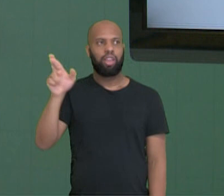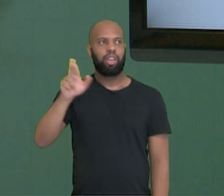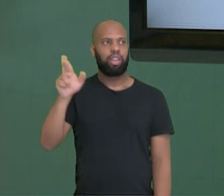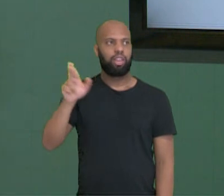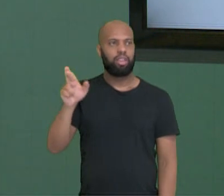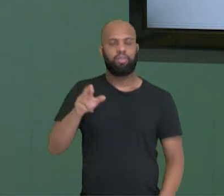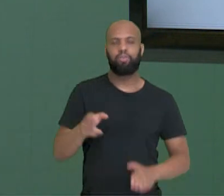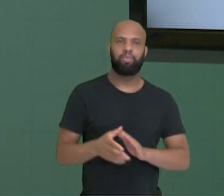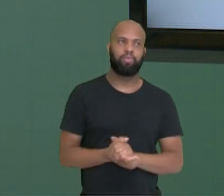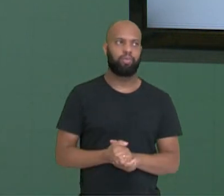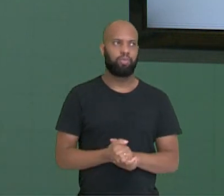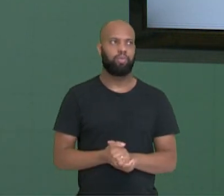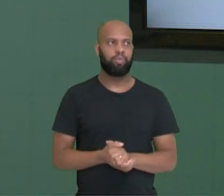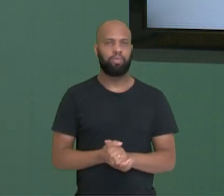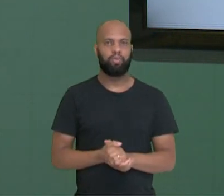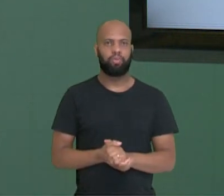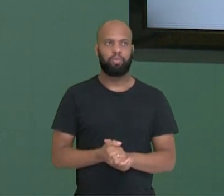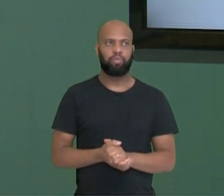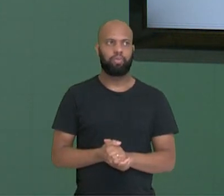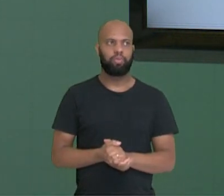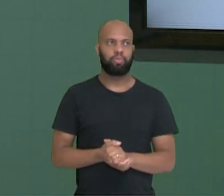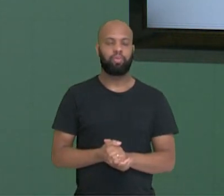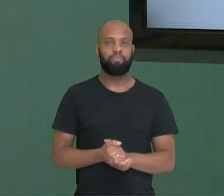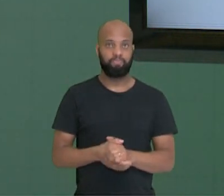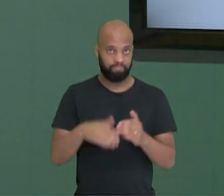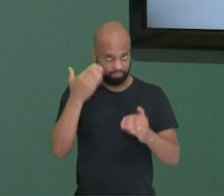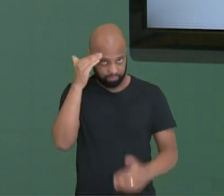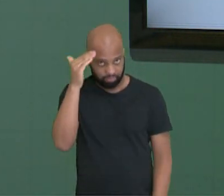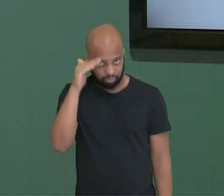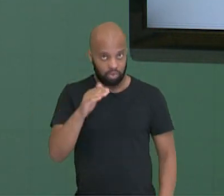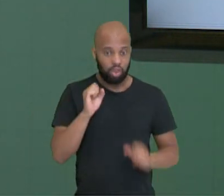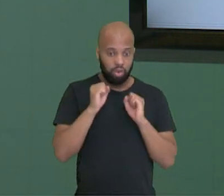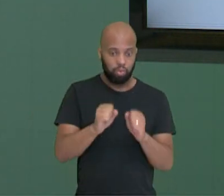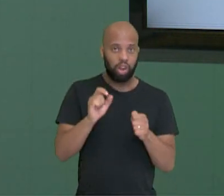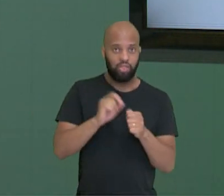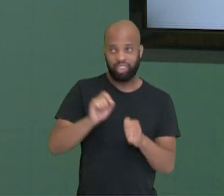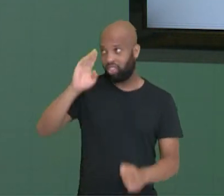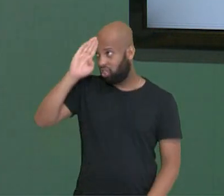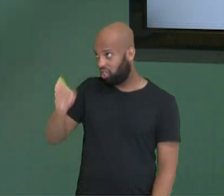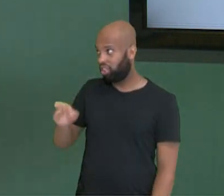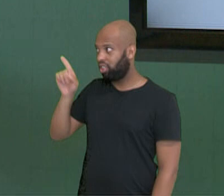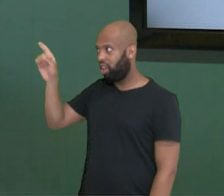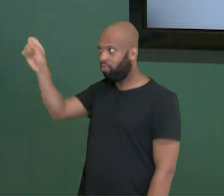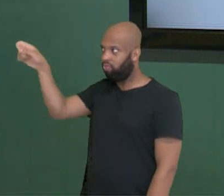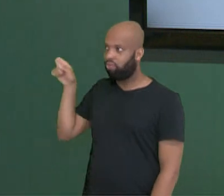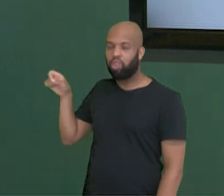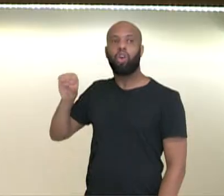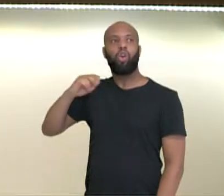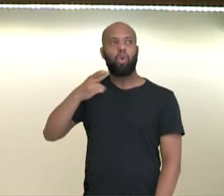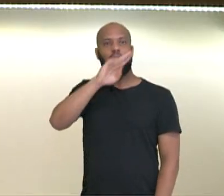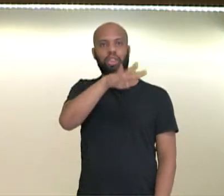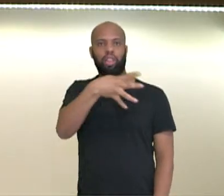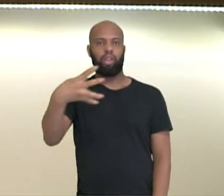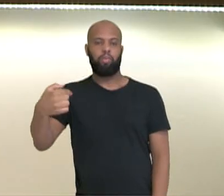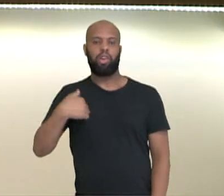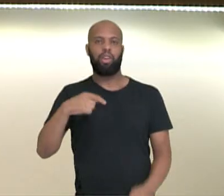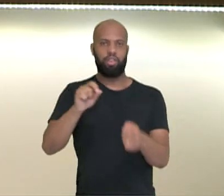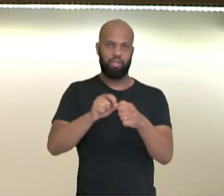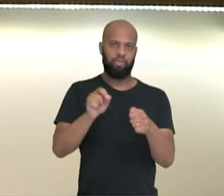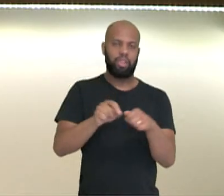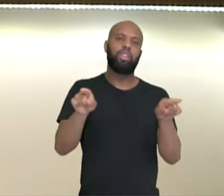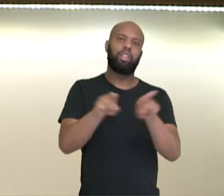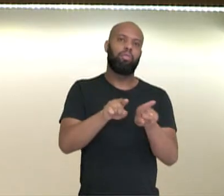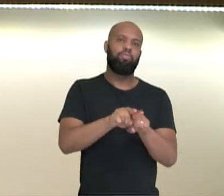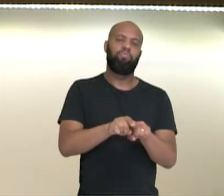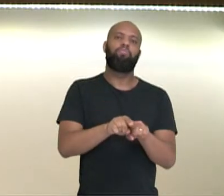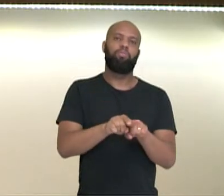nas casas decimais, mas não é importante. Legal? Então, podia ter feito direto assim, ou podia ter calculado como a gente fez aqui pela tabela,